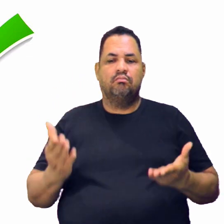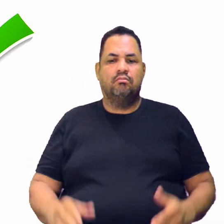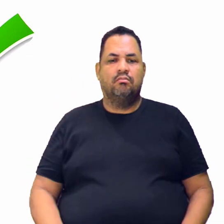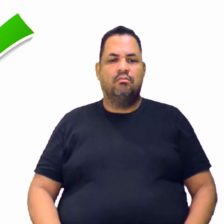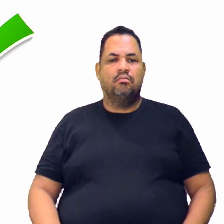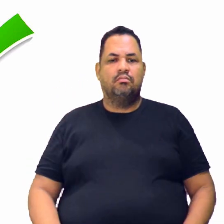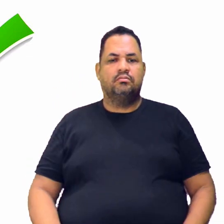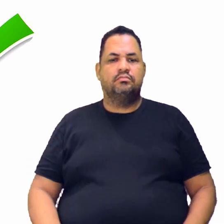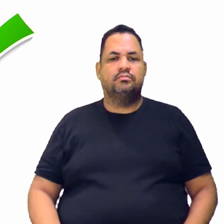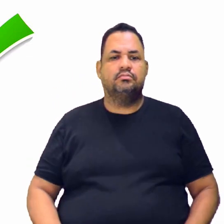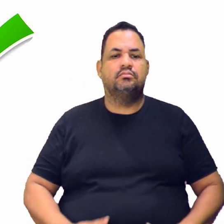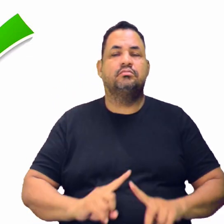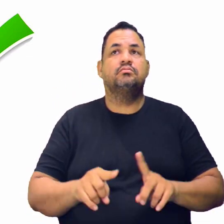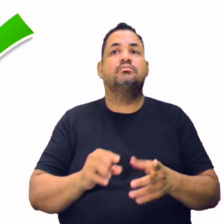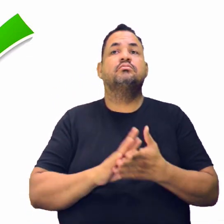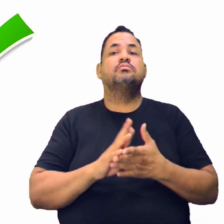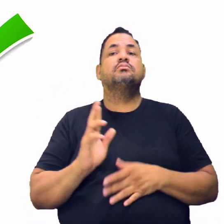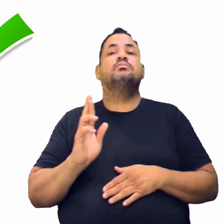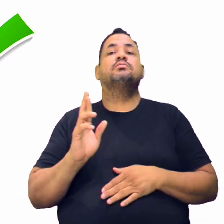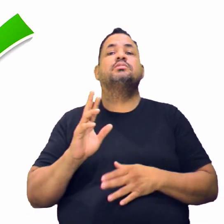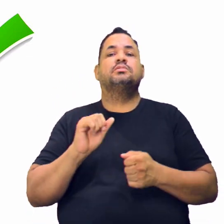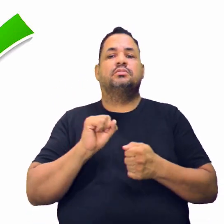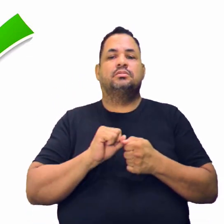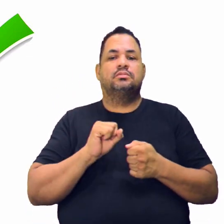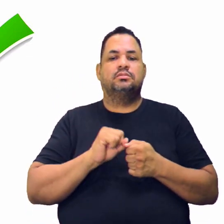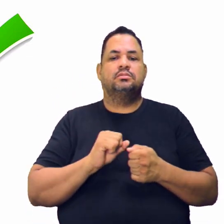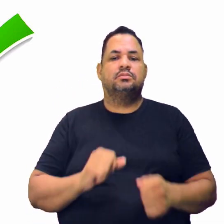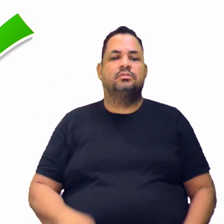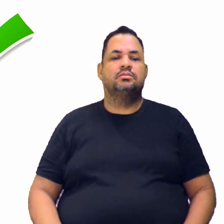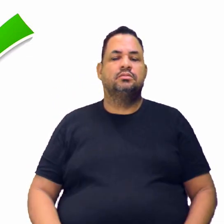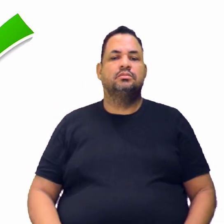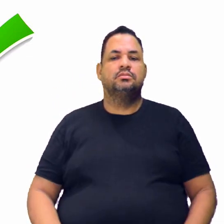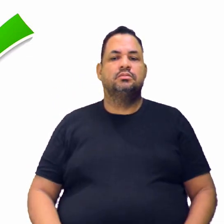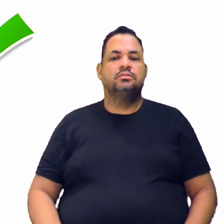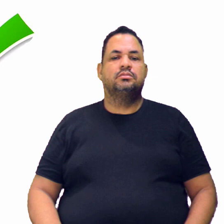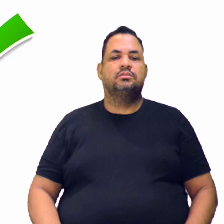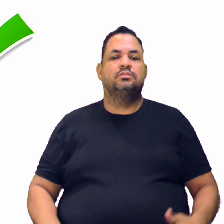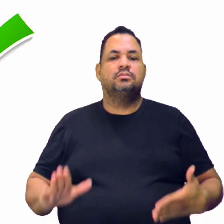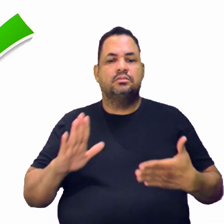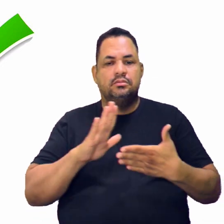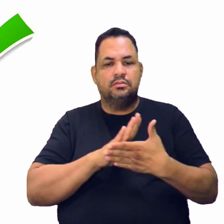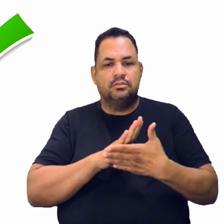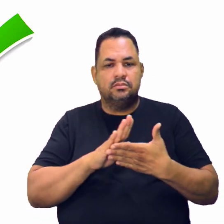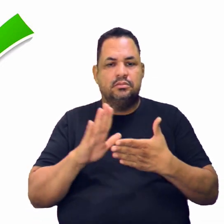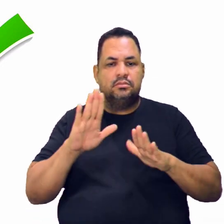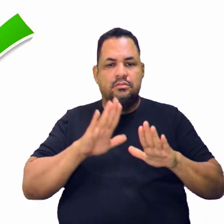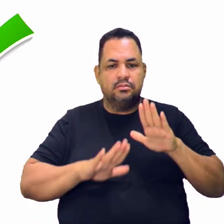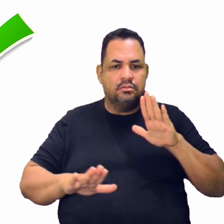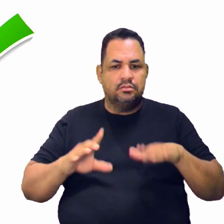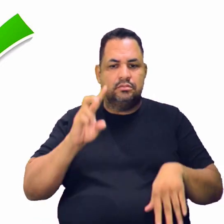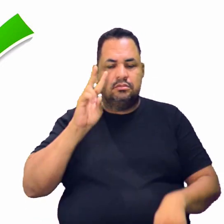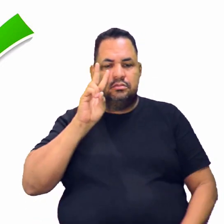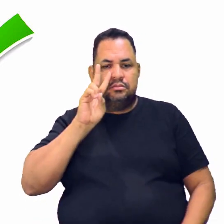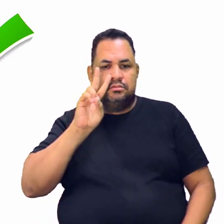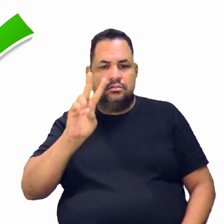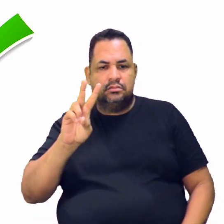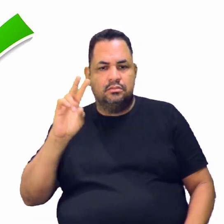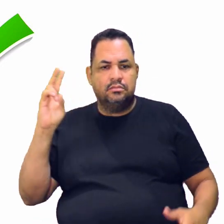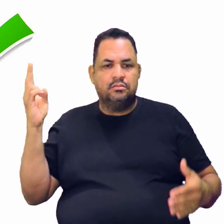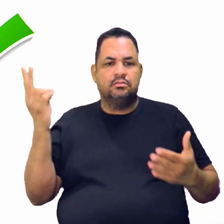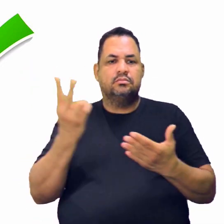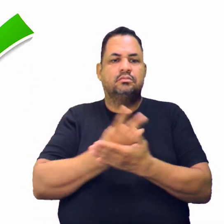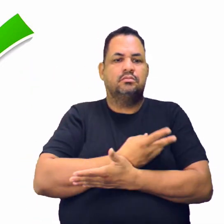certo? Ele, mas eles quem? Não dá para identificar. Ou então, às vezes, você viu, acontece